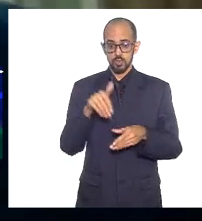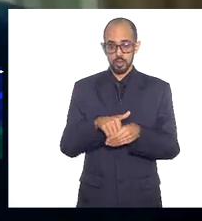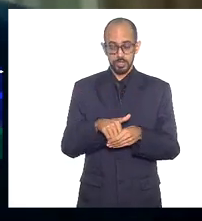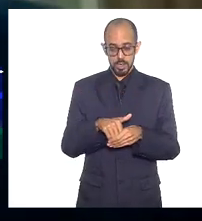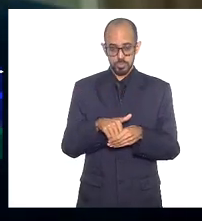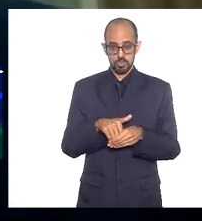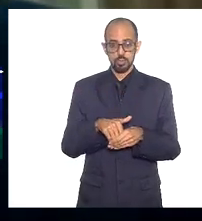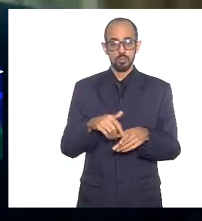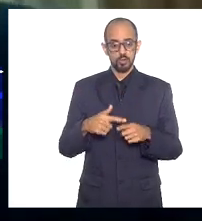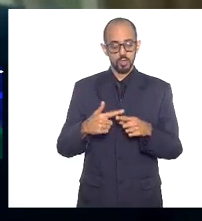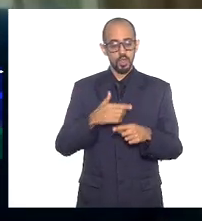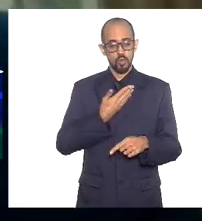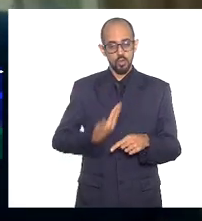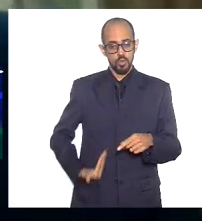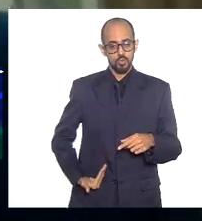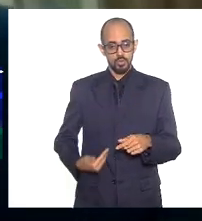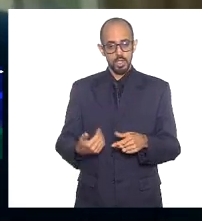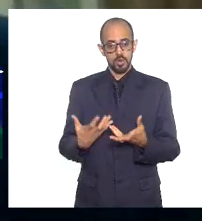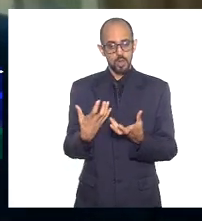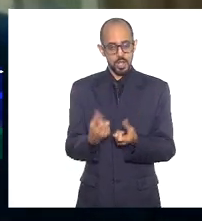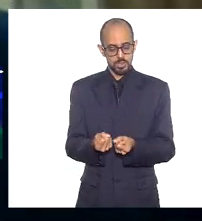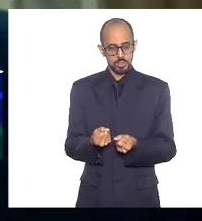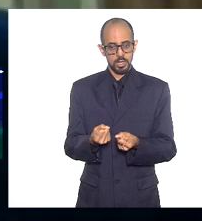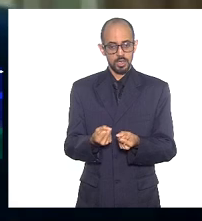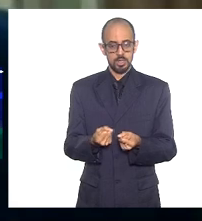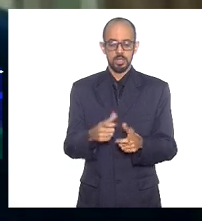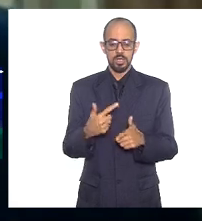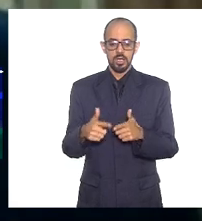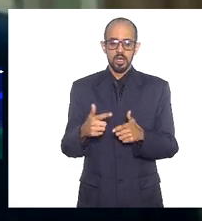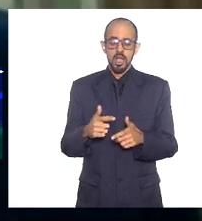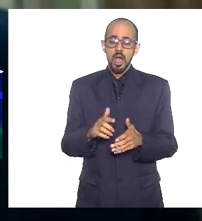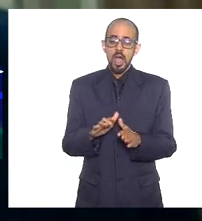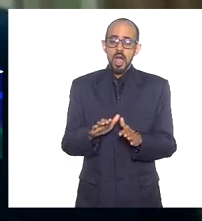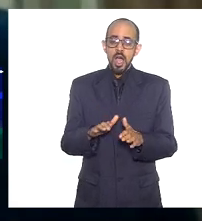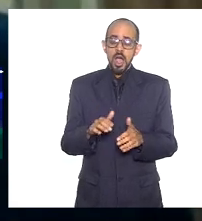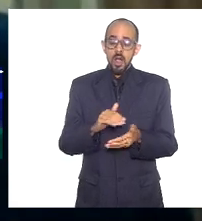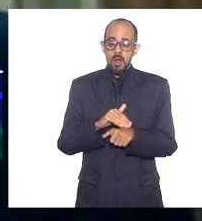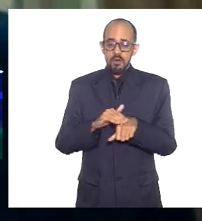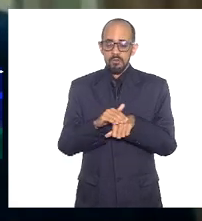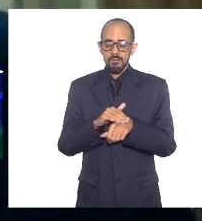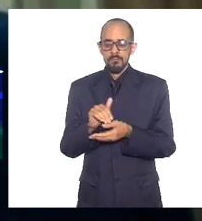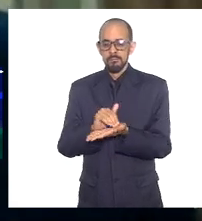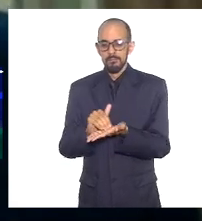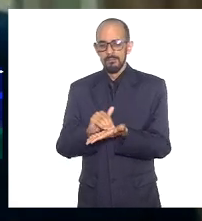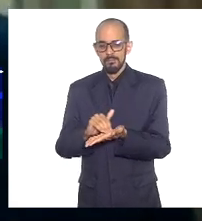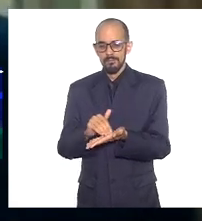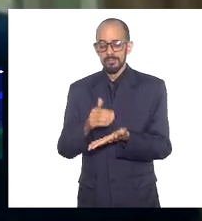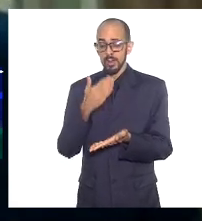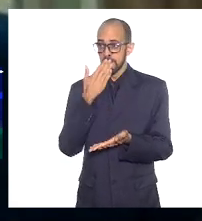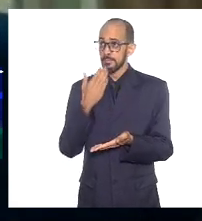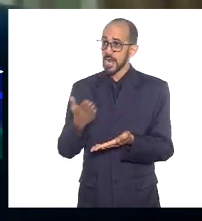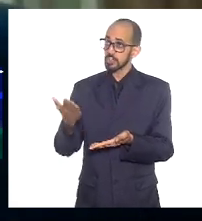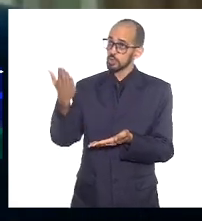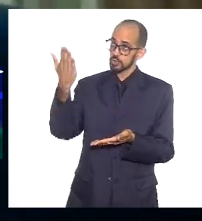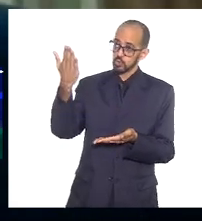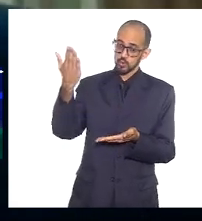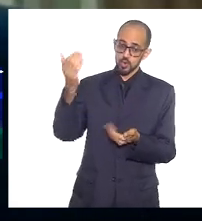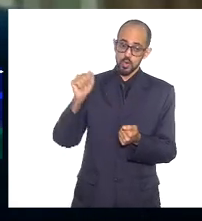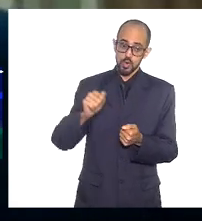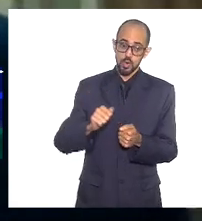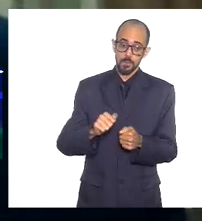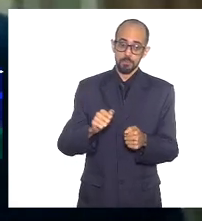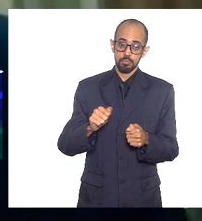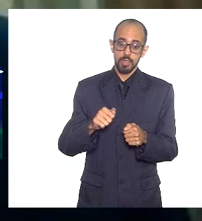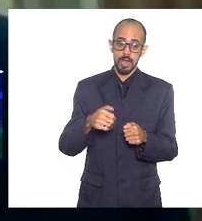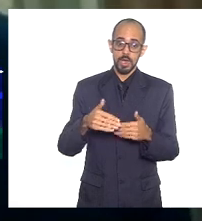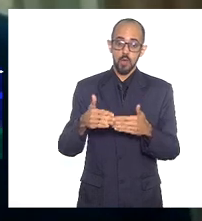defende essa questão. Então, eu falei com o secretário e eu quero acolher o encaminhamento de Vossa Excelência para a última semana